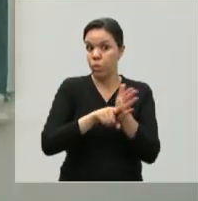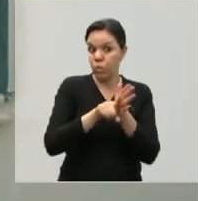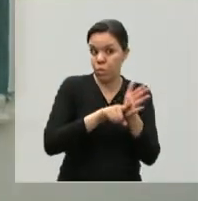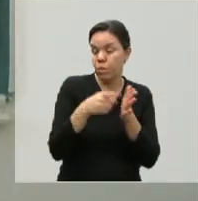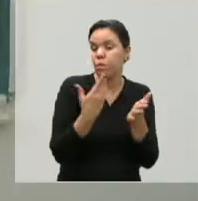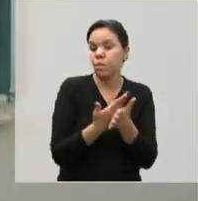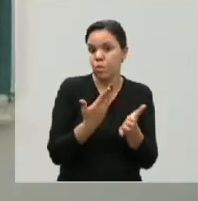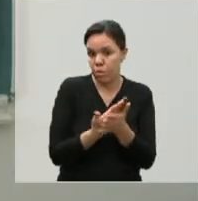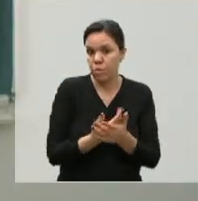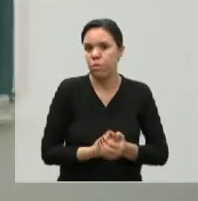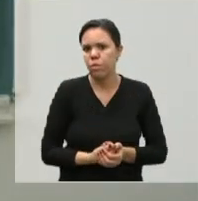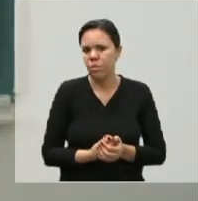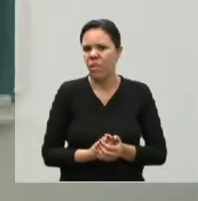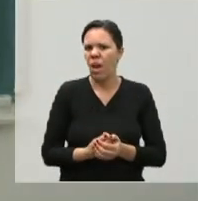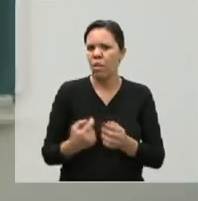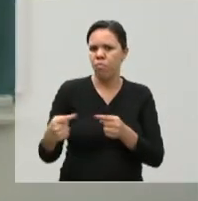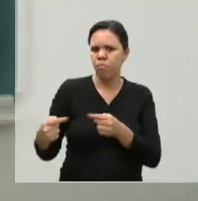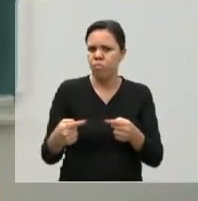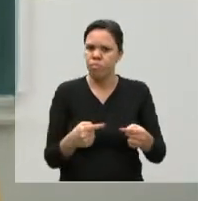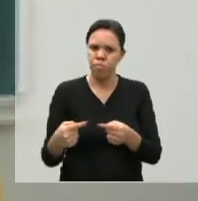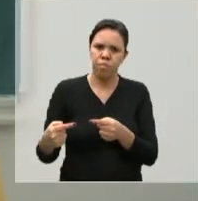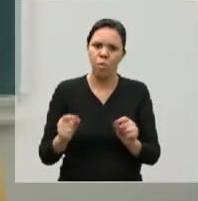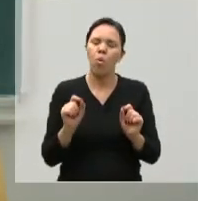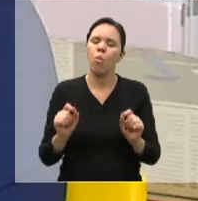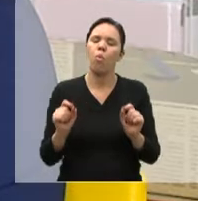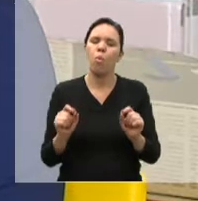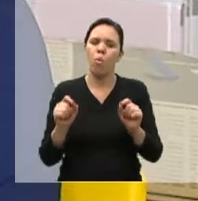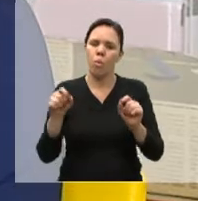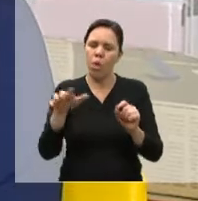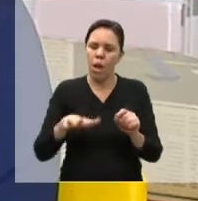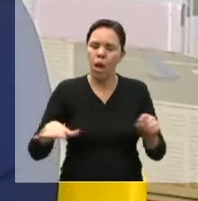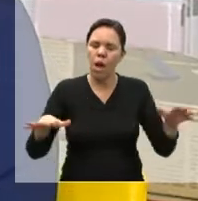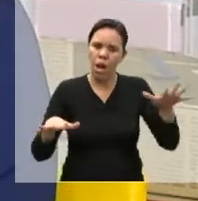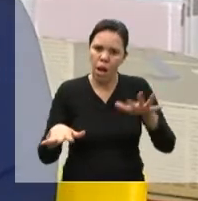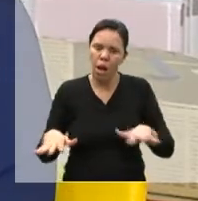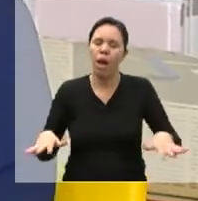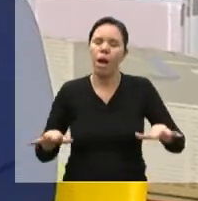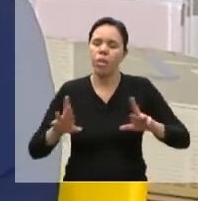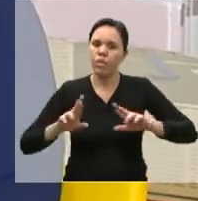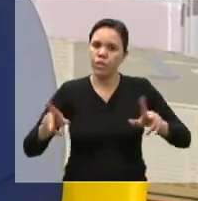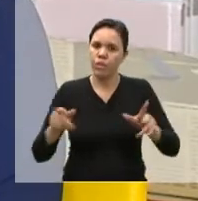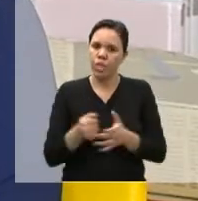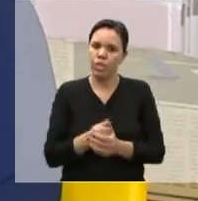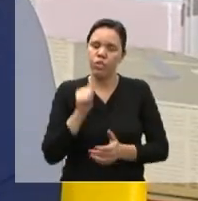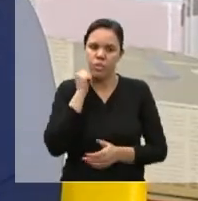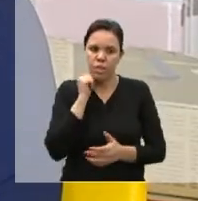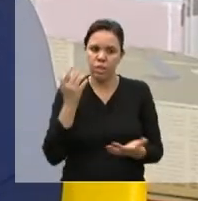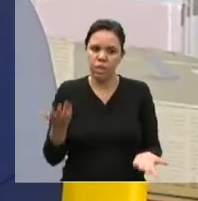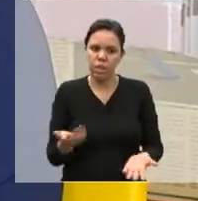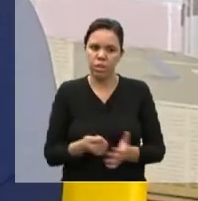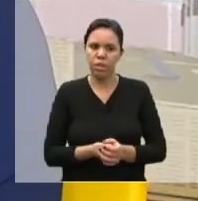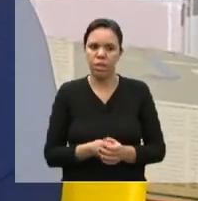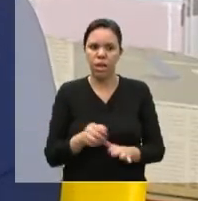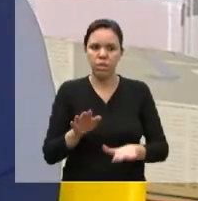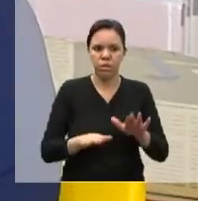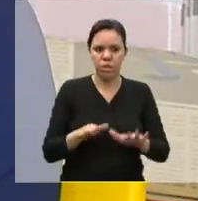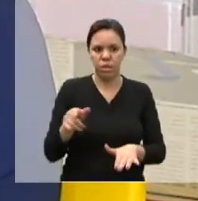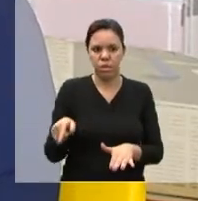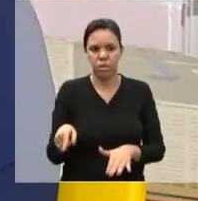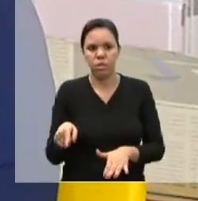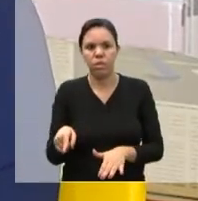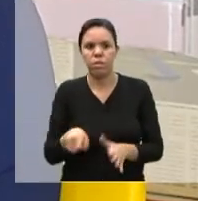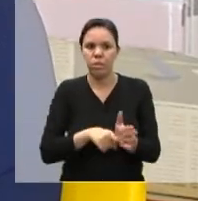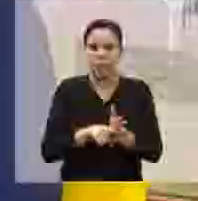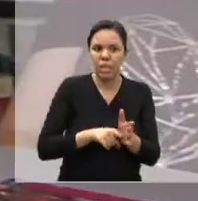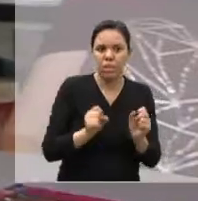vezes perde, né? O estudo pode perder para outros fatores quando a gente está falando de uma região periférica. Então a escola ela vai desempenhar um